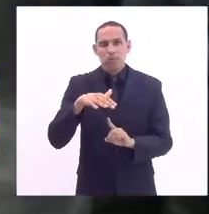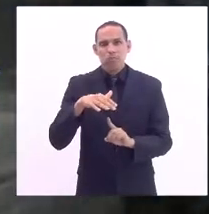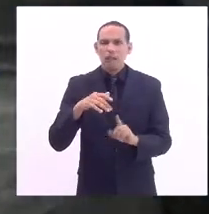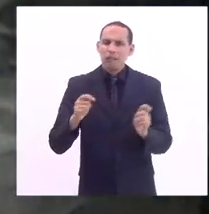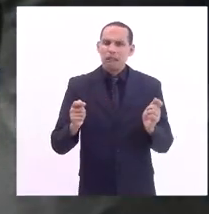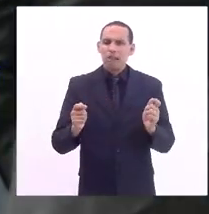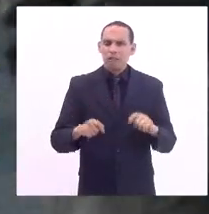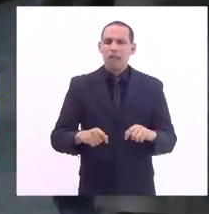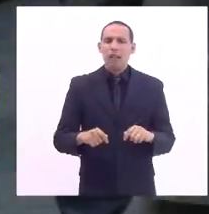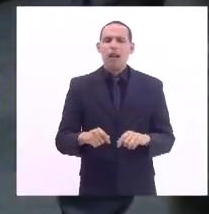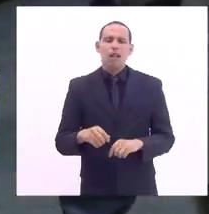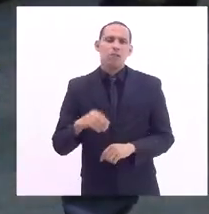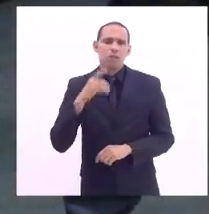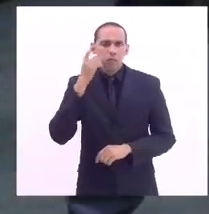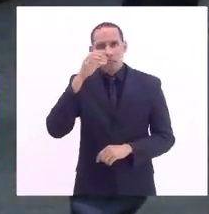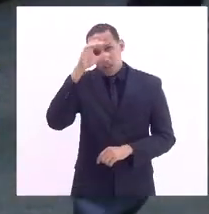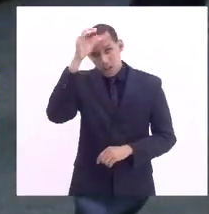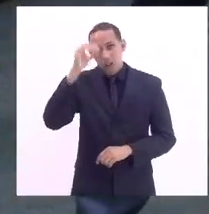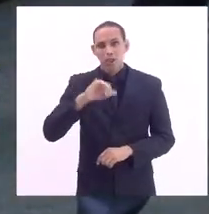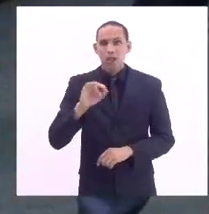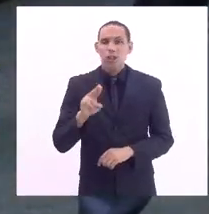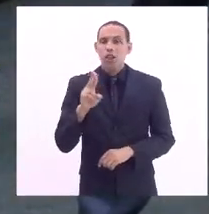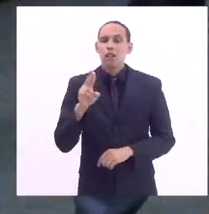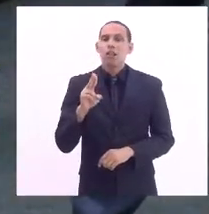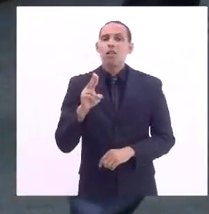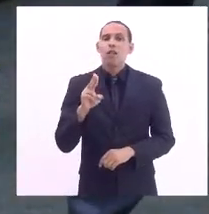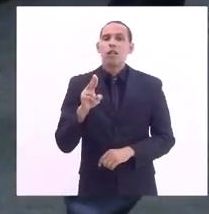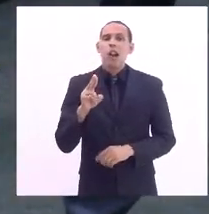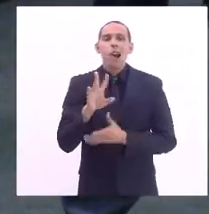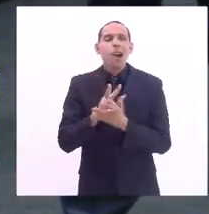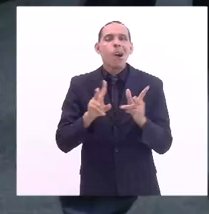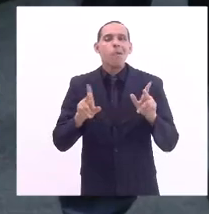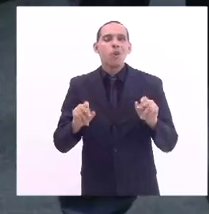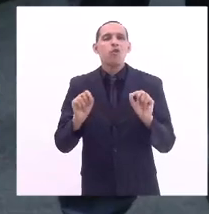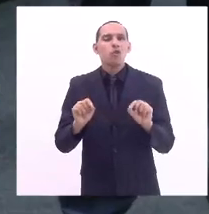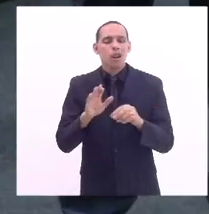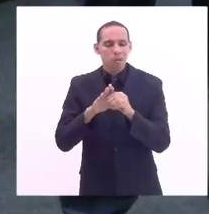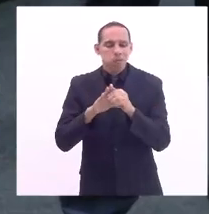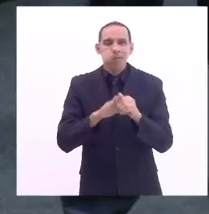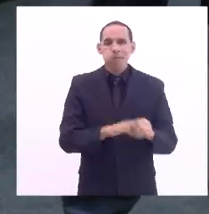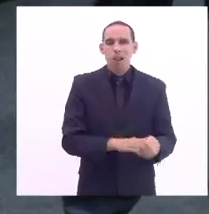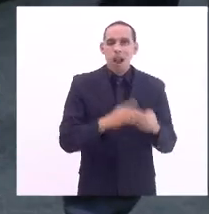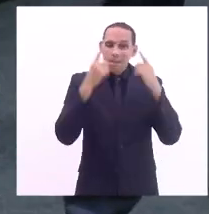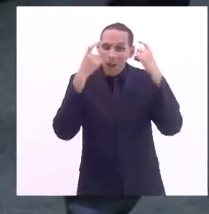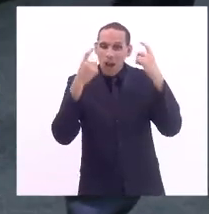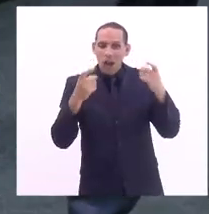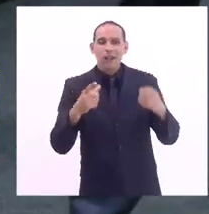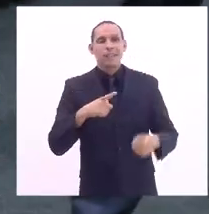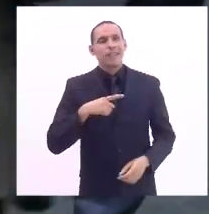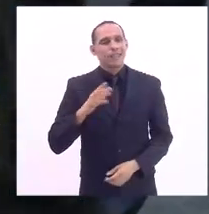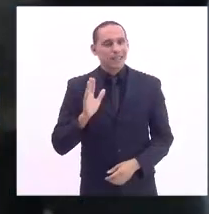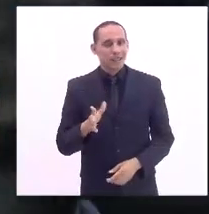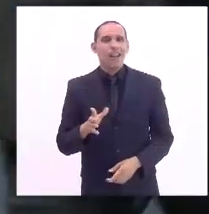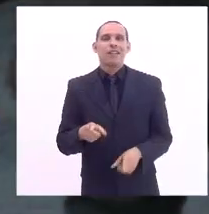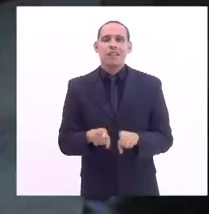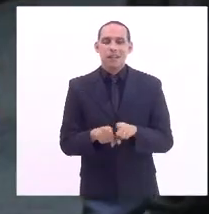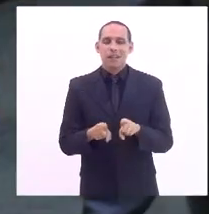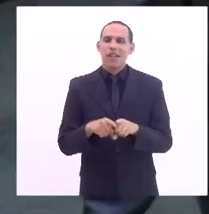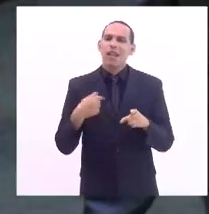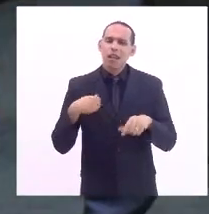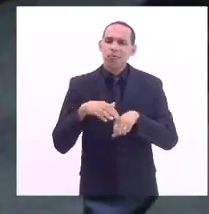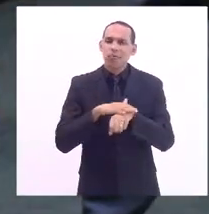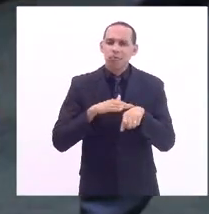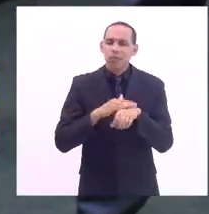capaz, deputada Tia Ju, de reproduzir opressões e violências já existentes. Quero muito dialogar com a